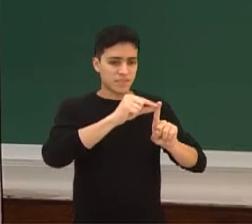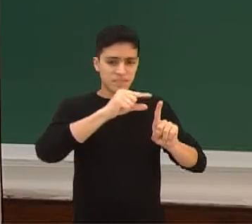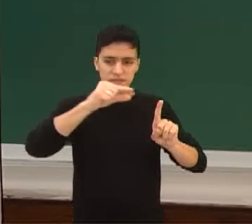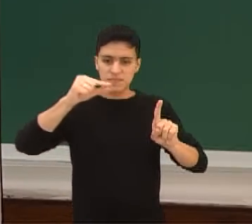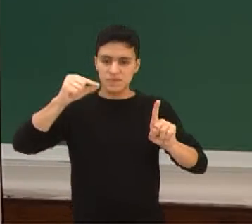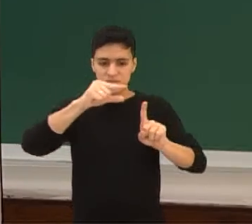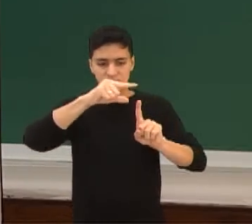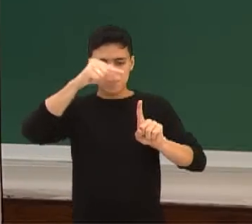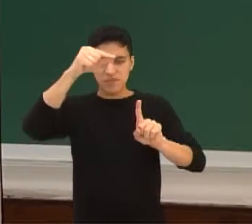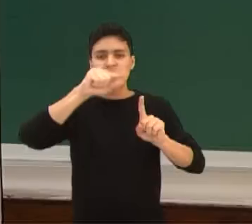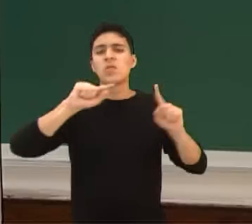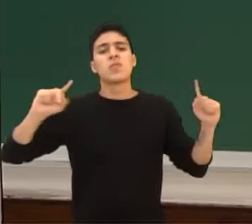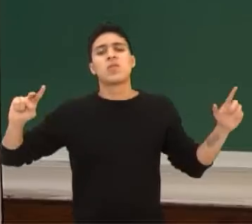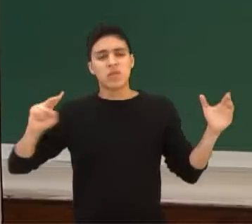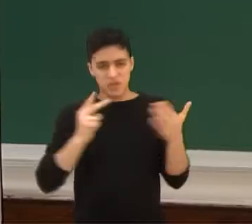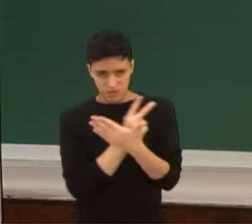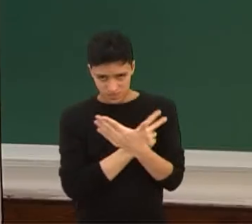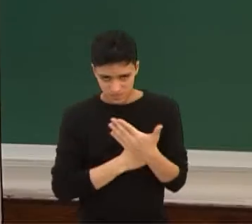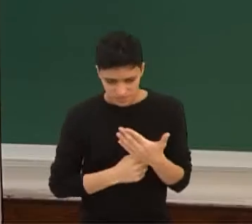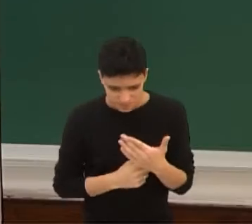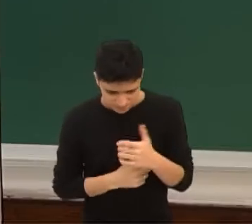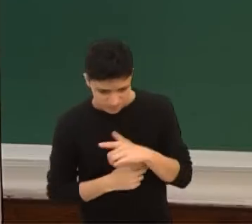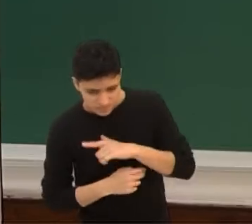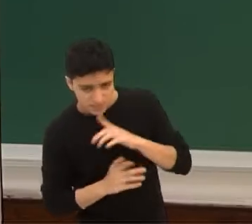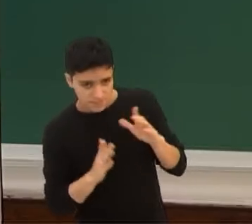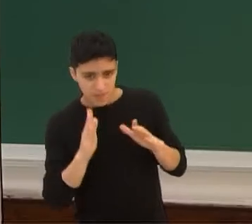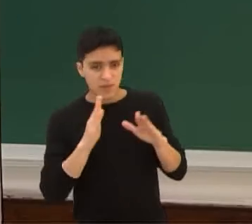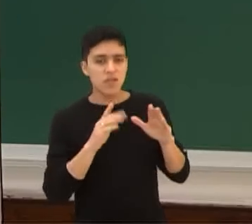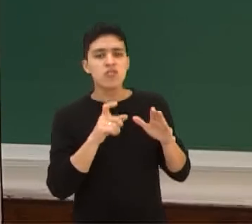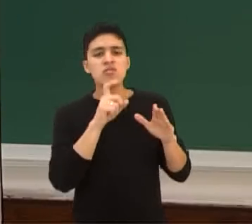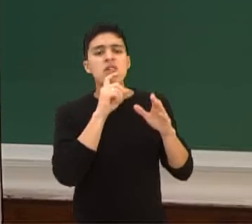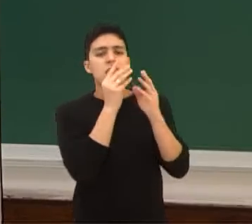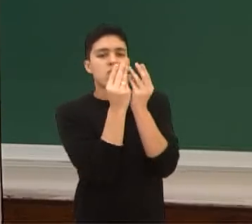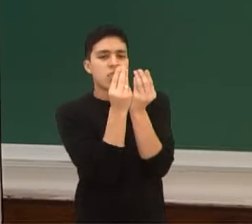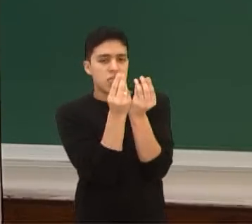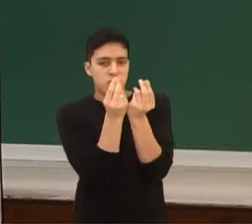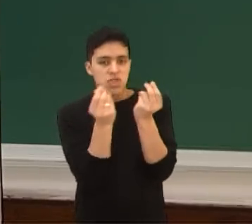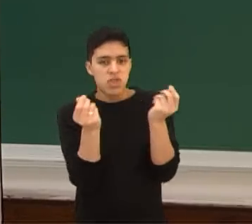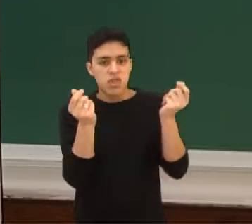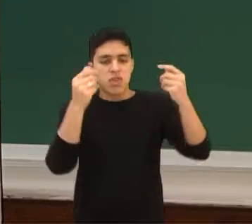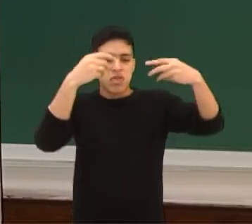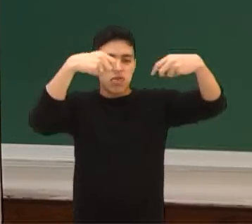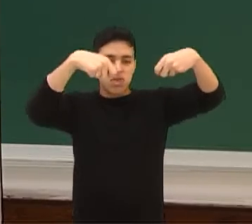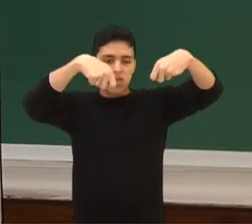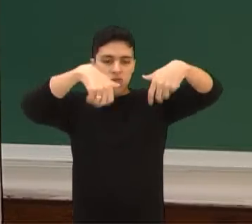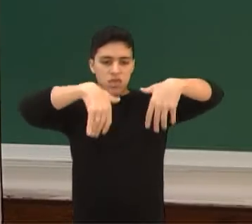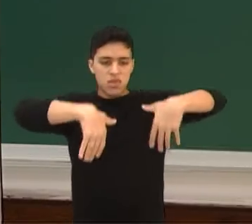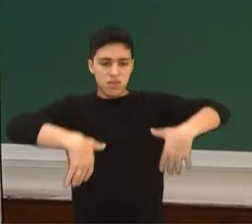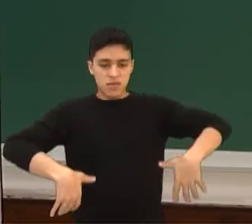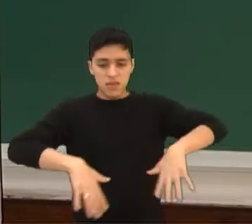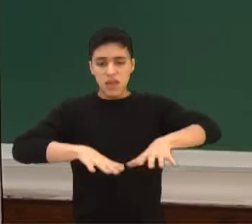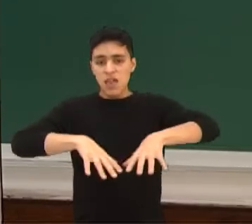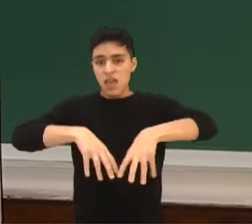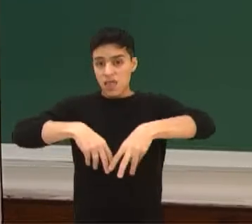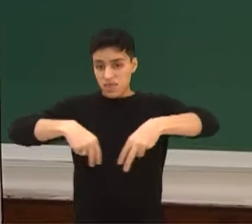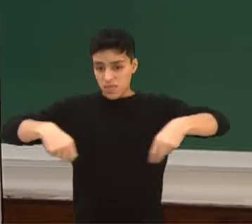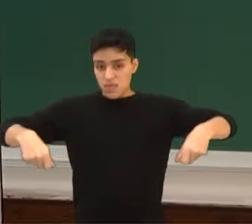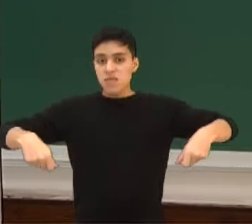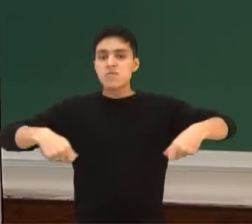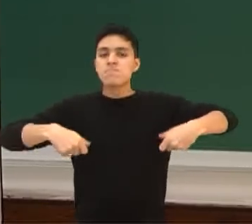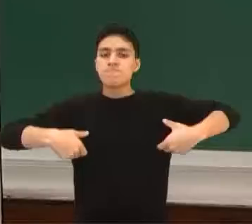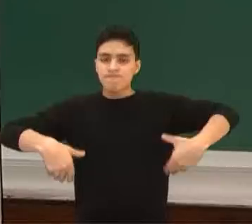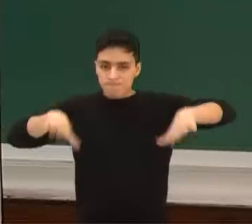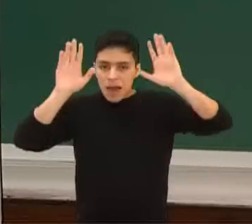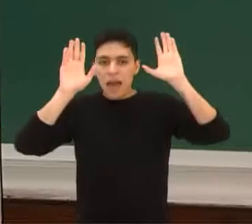florestas, o que acontece com elas? Nós temos o degelo, então vai derreter toda a neve, o solo vai ficar seco